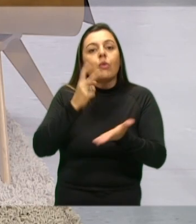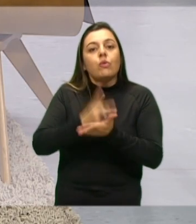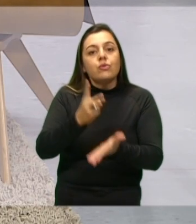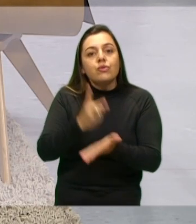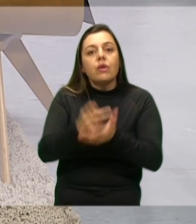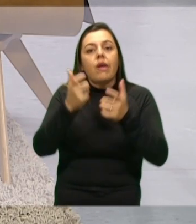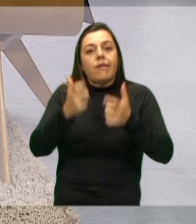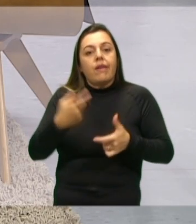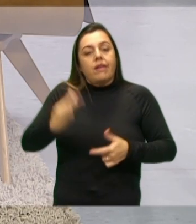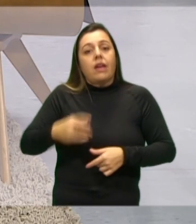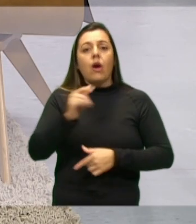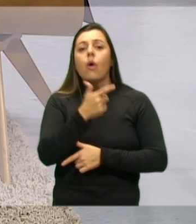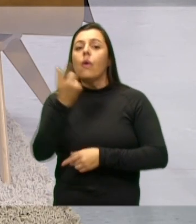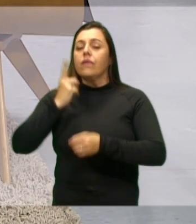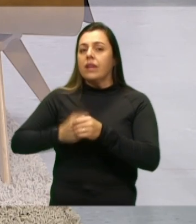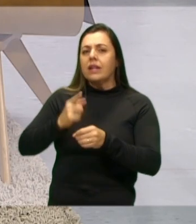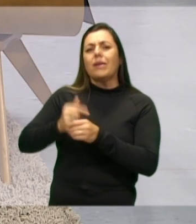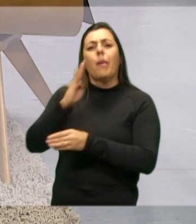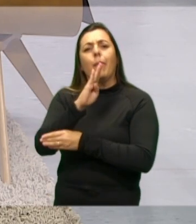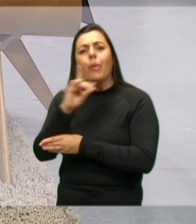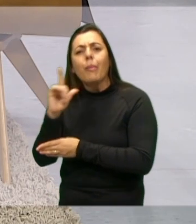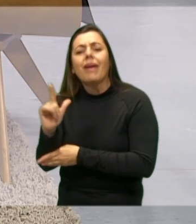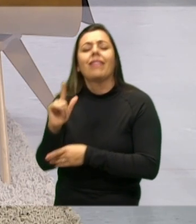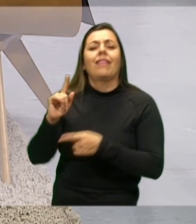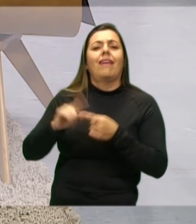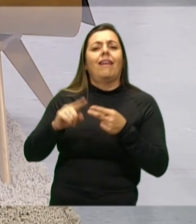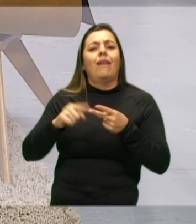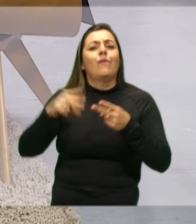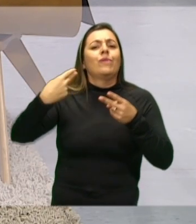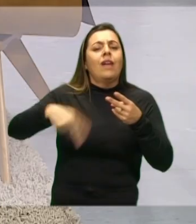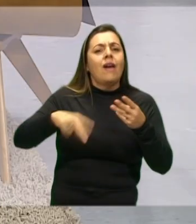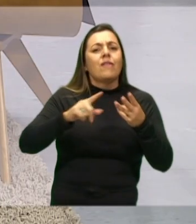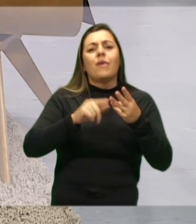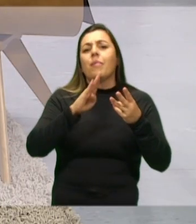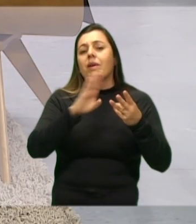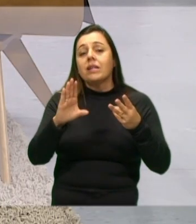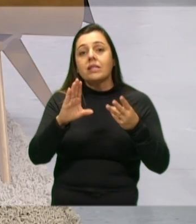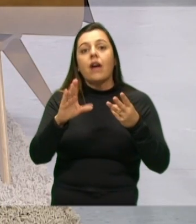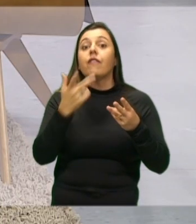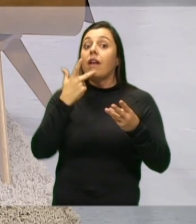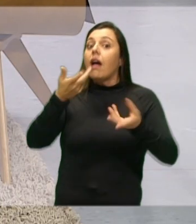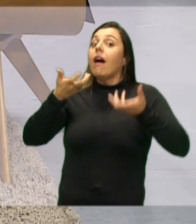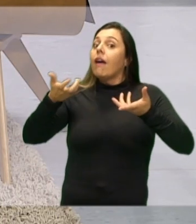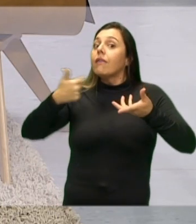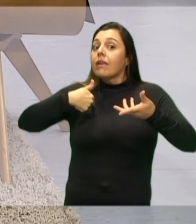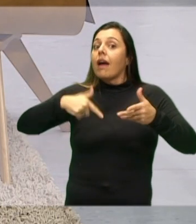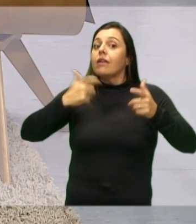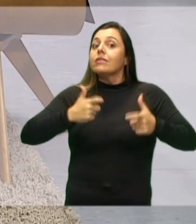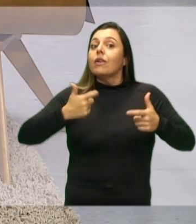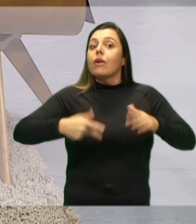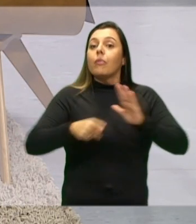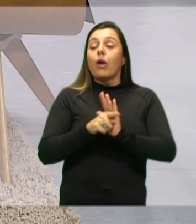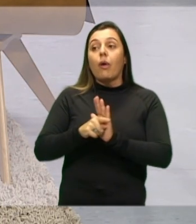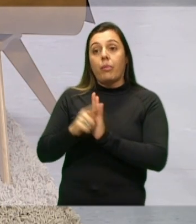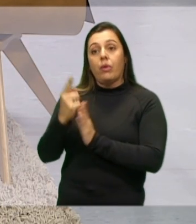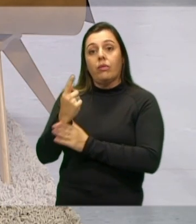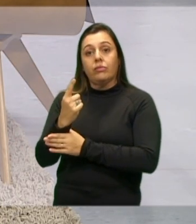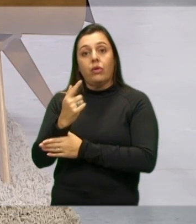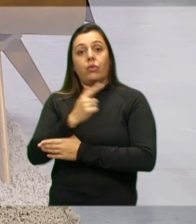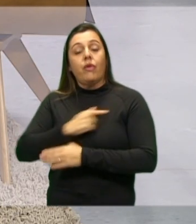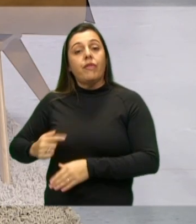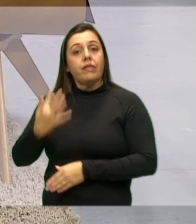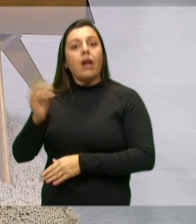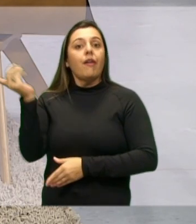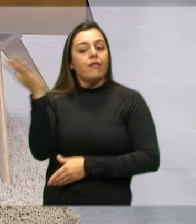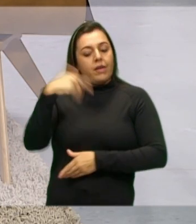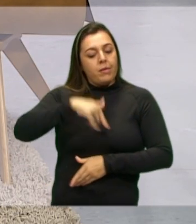Itajaí. Outras cidades da região, inclusive Blumenau, Navegantes, Balneário Camboriú, se colocaram à disposição do governo federal para